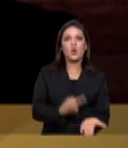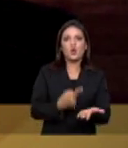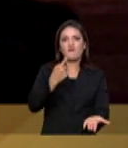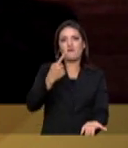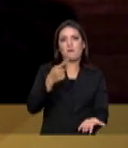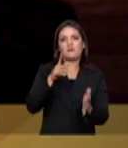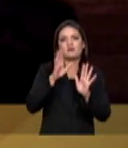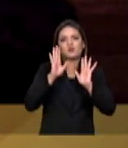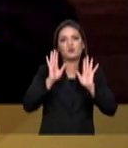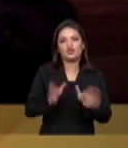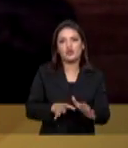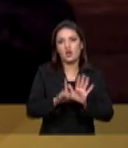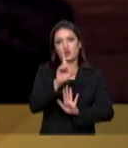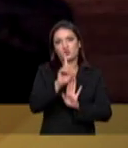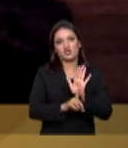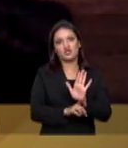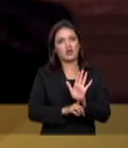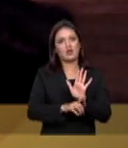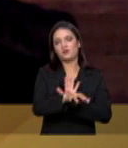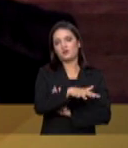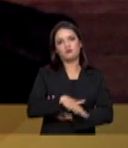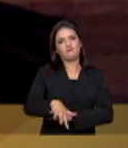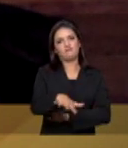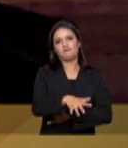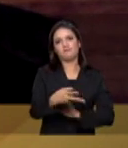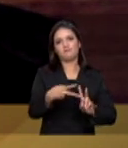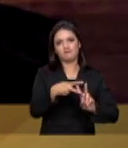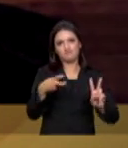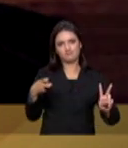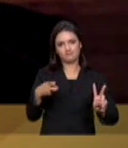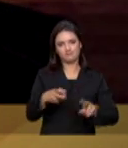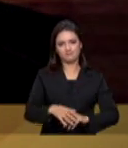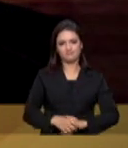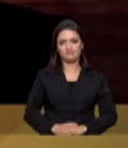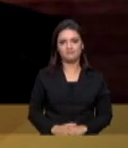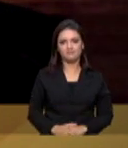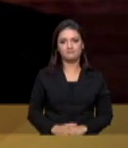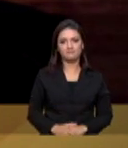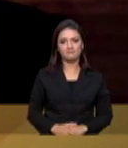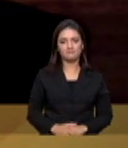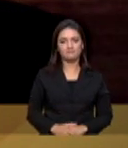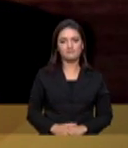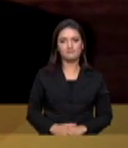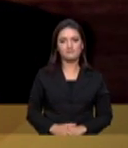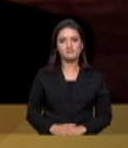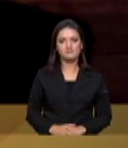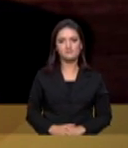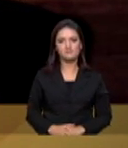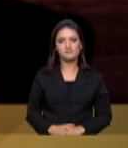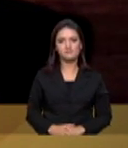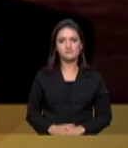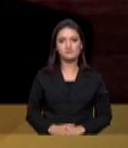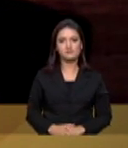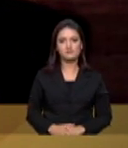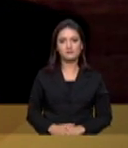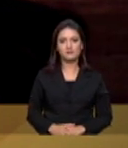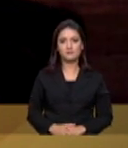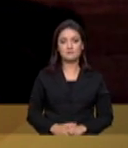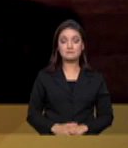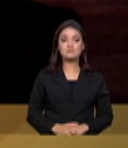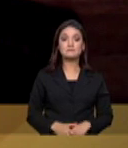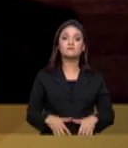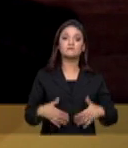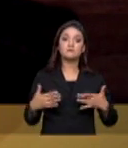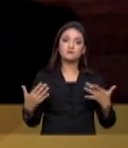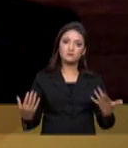expressa dos direitos territoriais as terras de ocupação tradicional logo dentro de